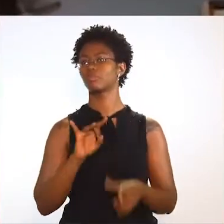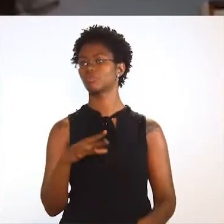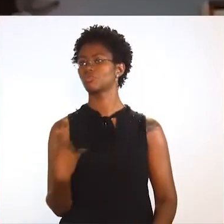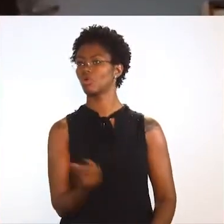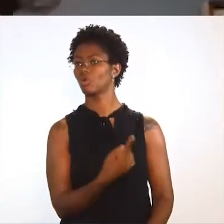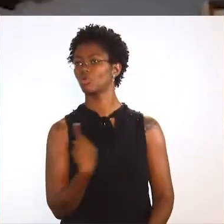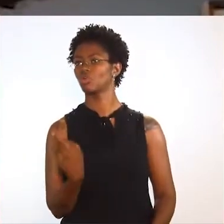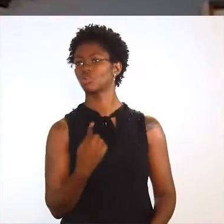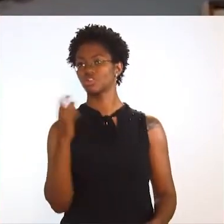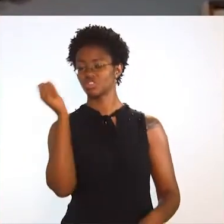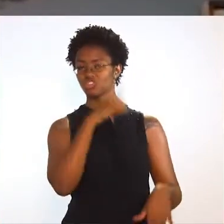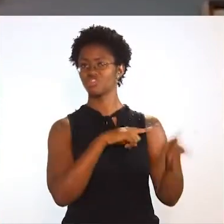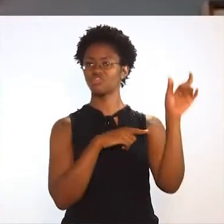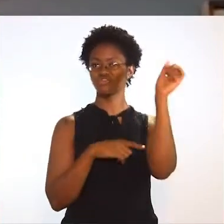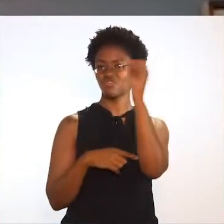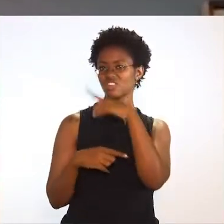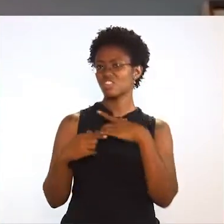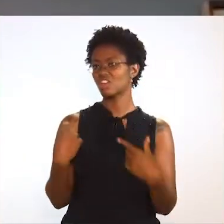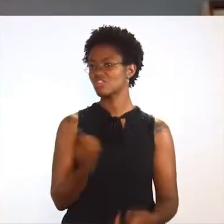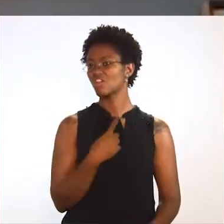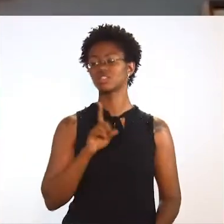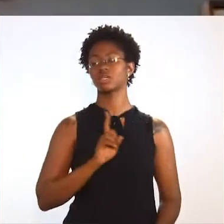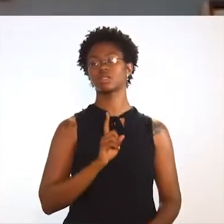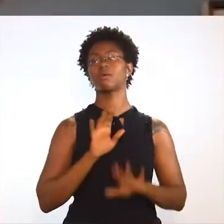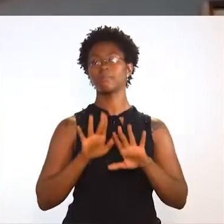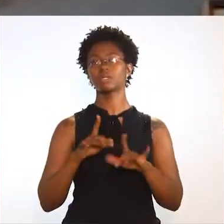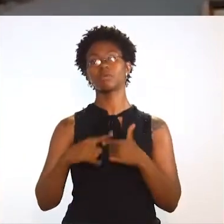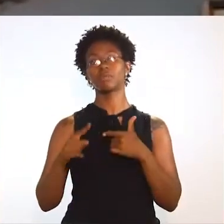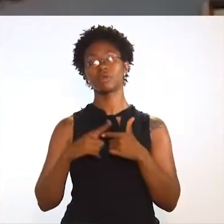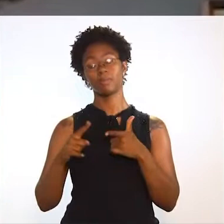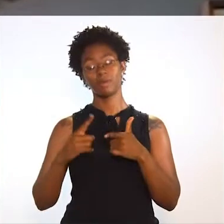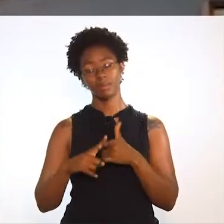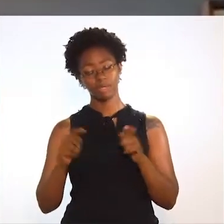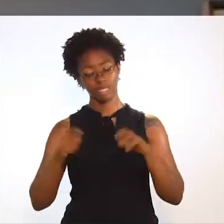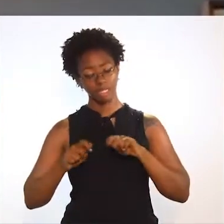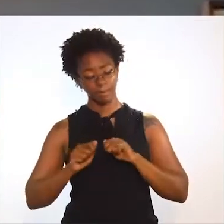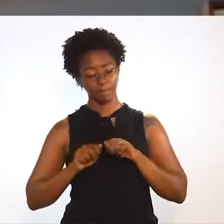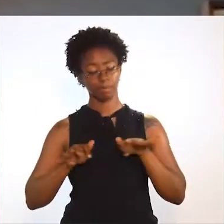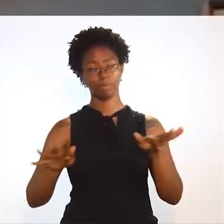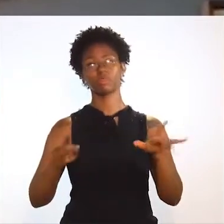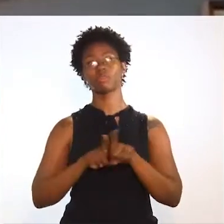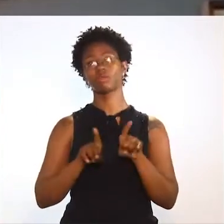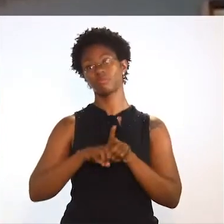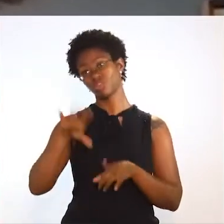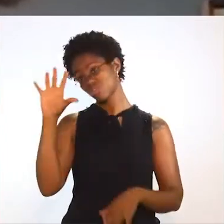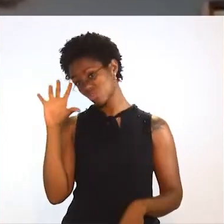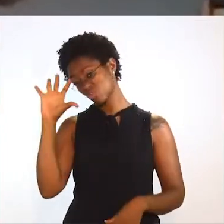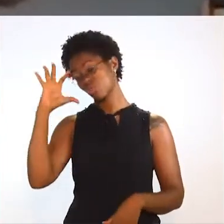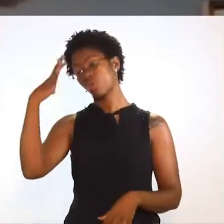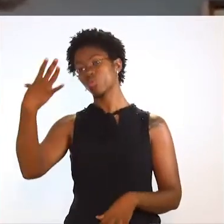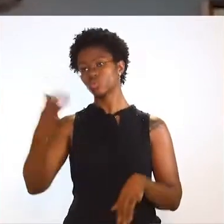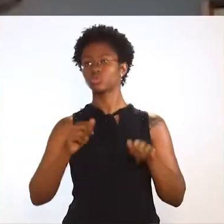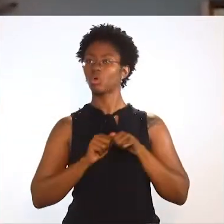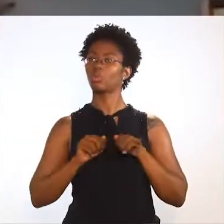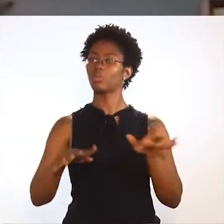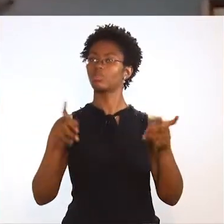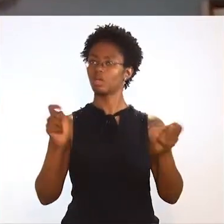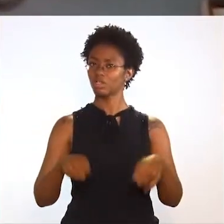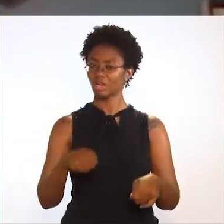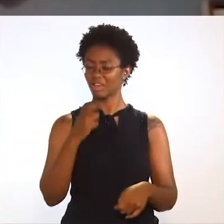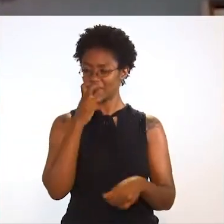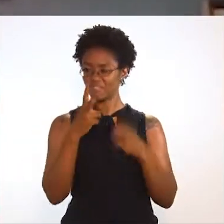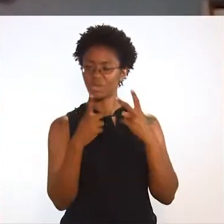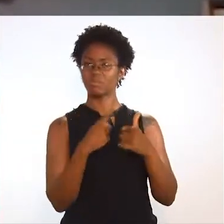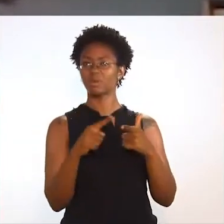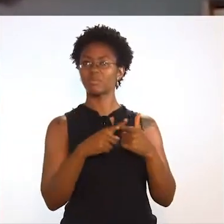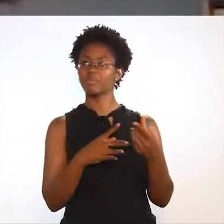problema nosso, que a gente identificou, mas um problema que a gente pode compartilhar, uma solução que a gente pode compartilhar para um problema que a gente viu ali